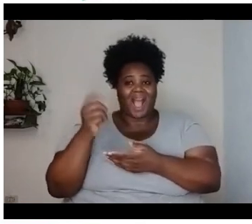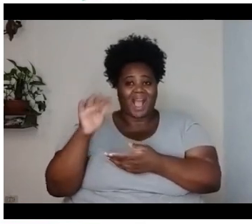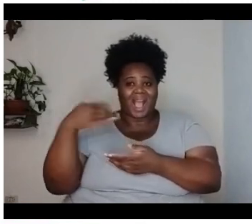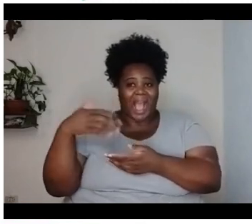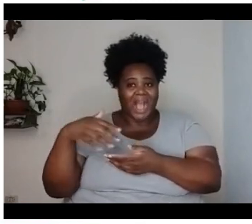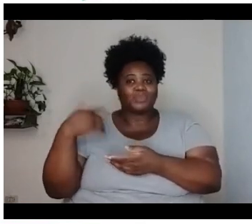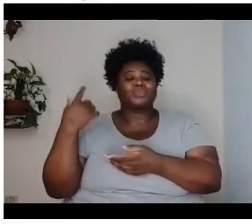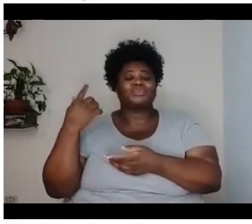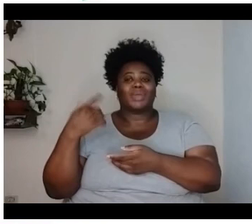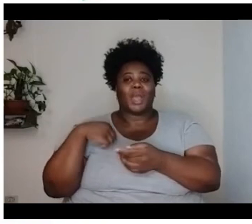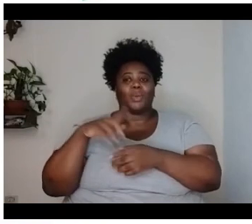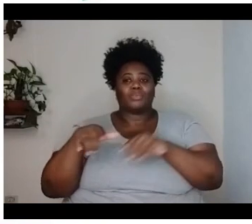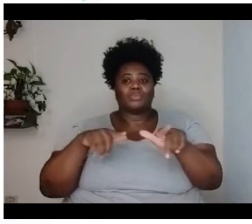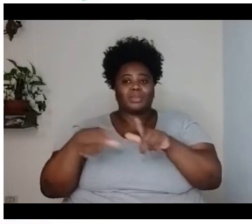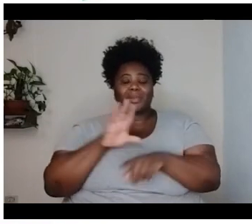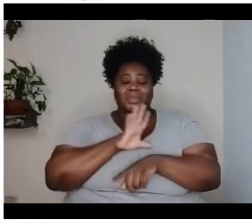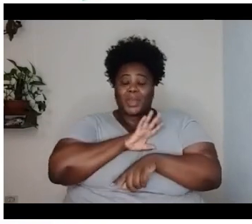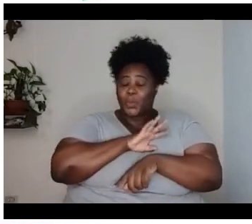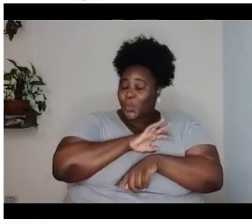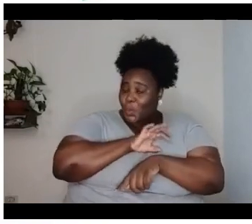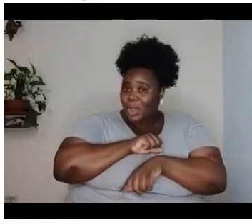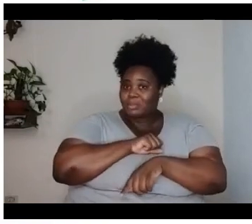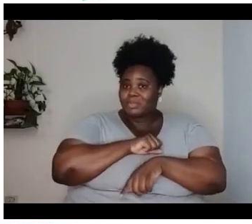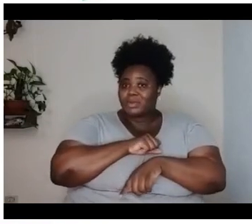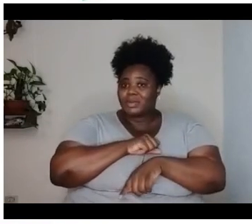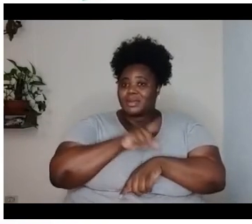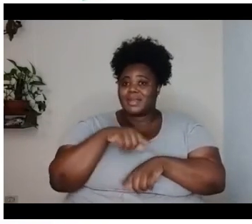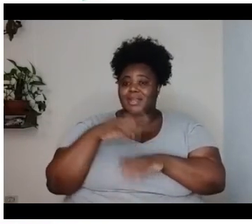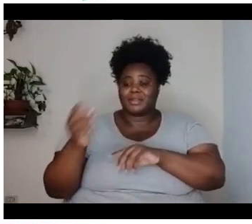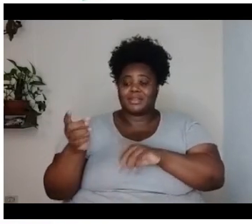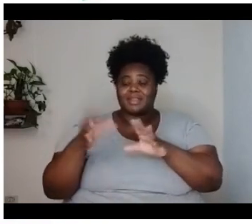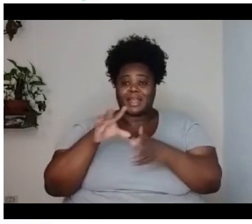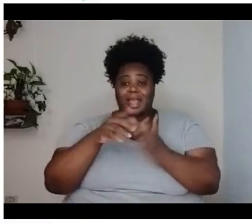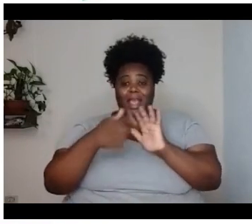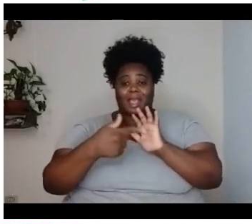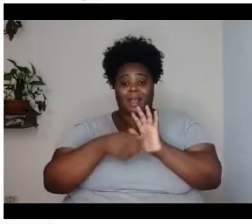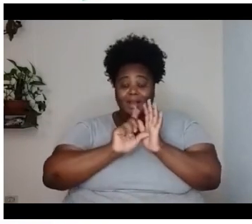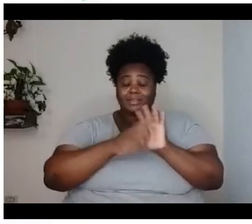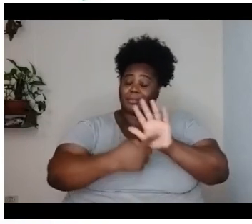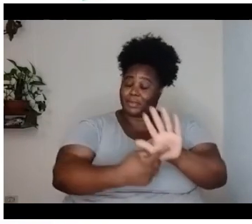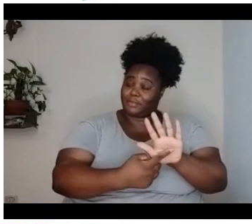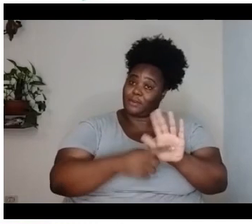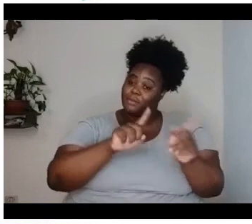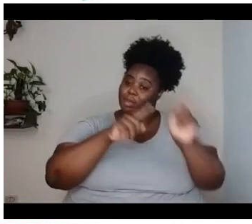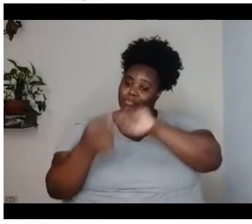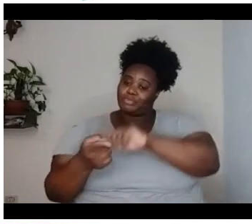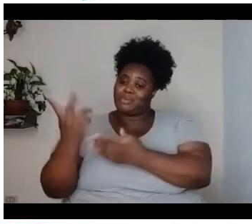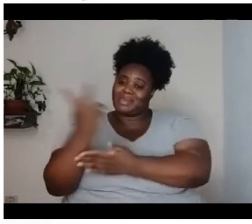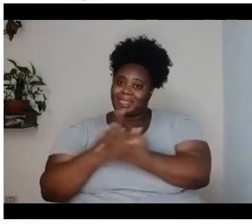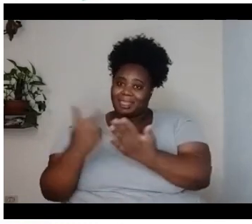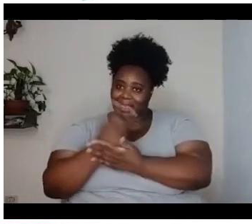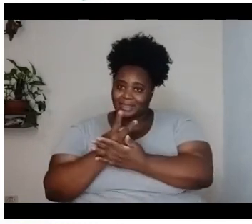trabalho que eu amo muito, porque ele saiu da performance e passou para o desenho, né?